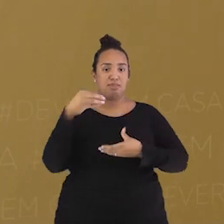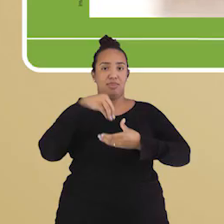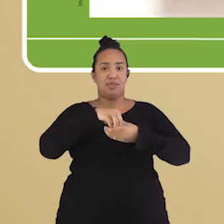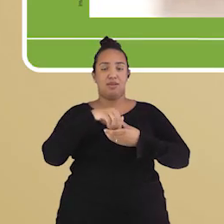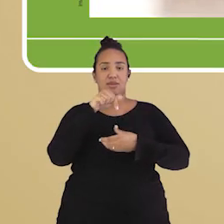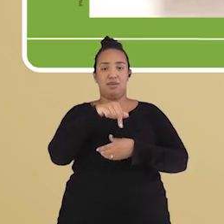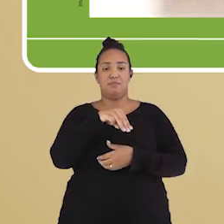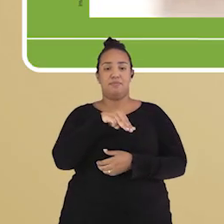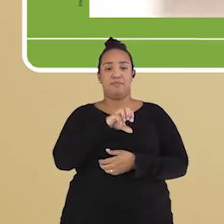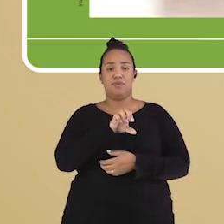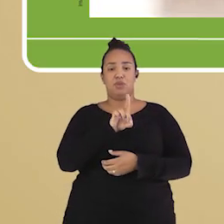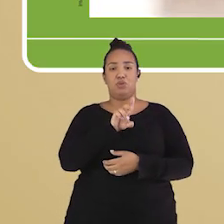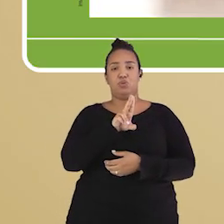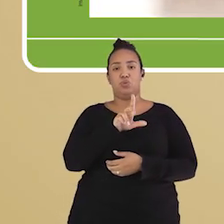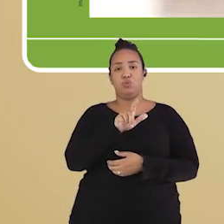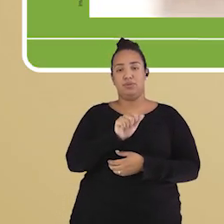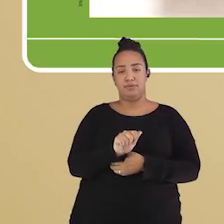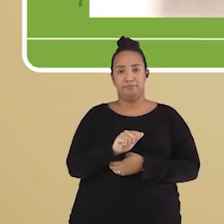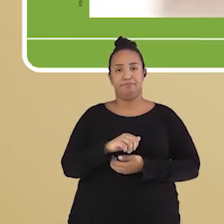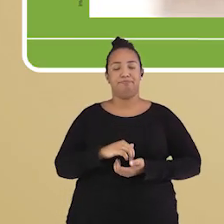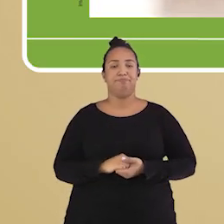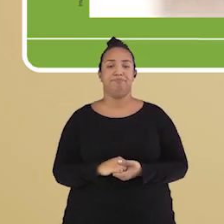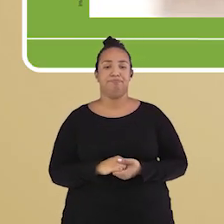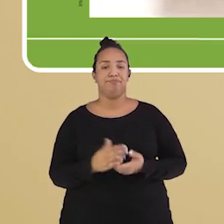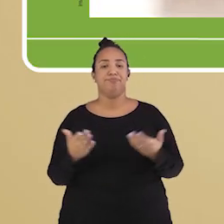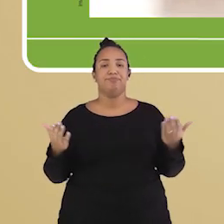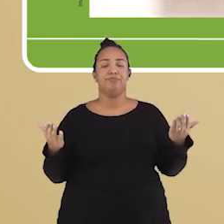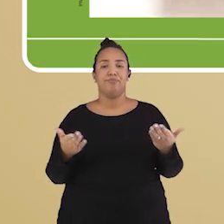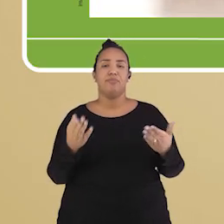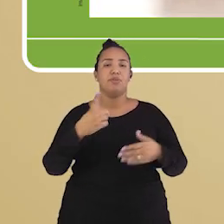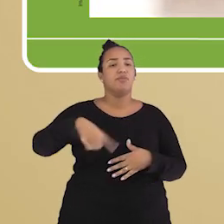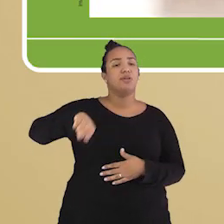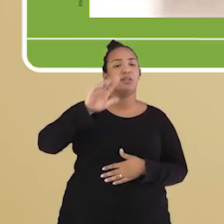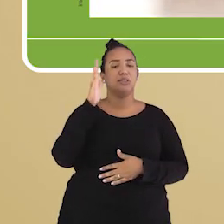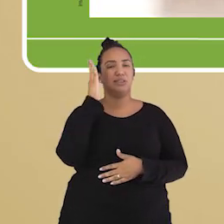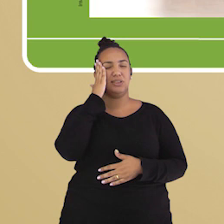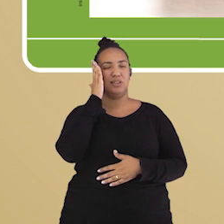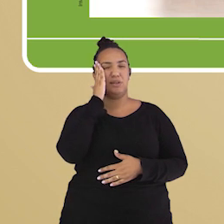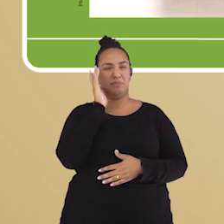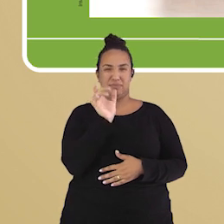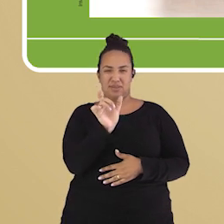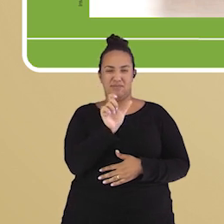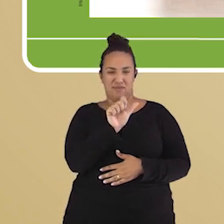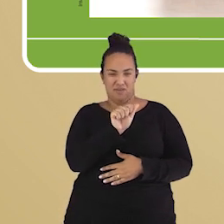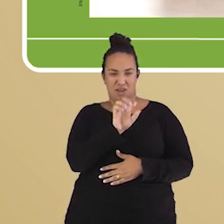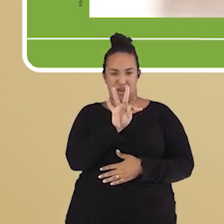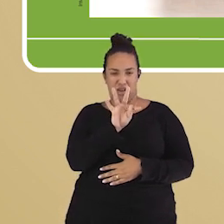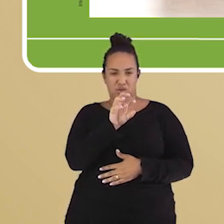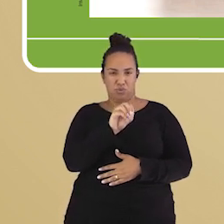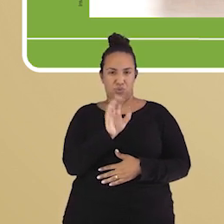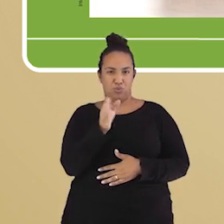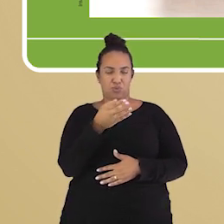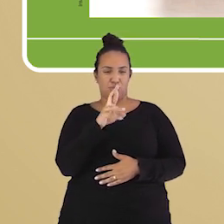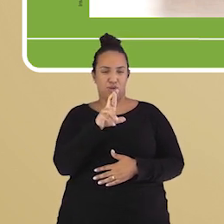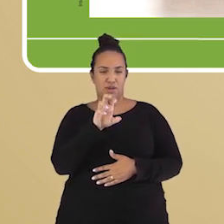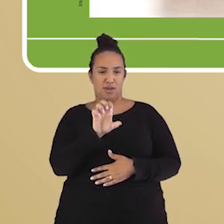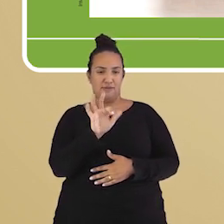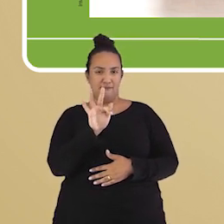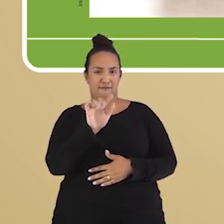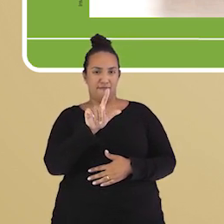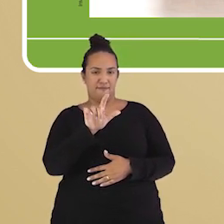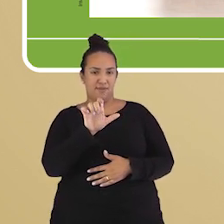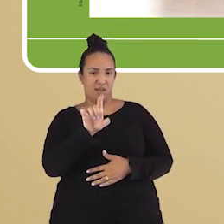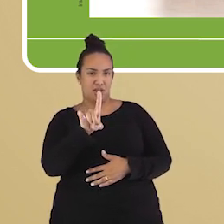efetores. Você sabe o que são atos reflexos? São movimentos involuntários que são gerados a partir